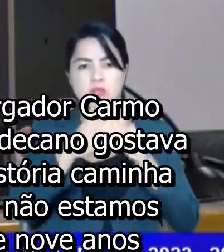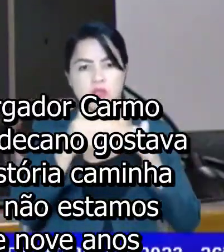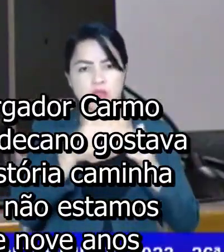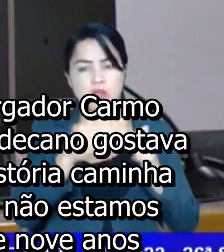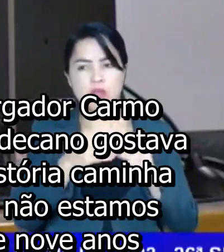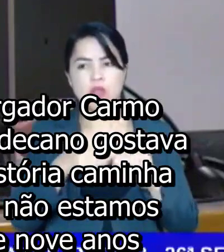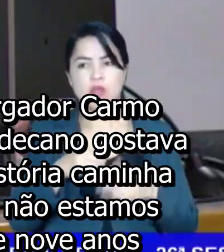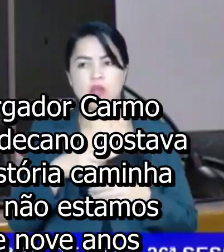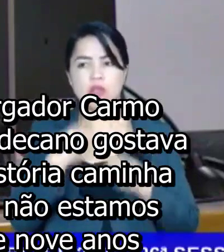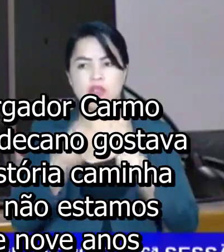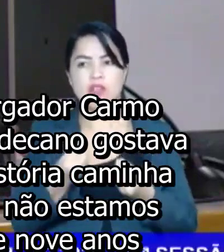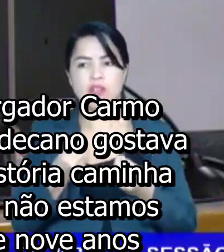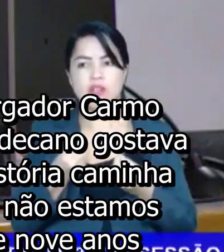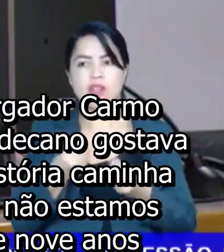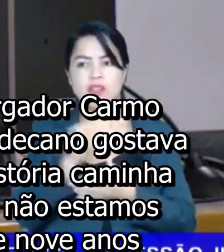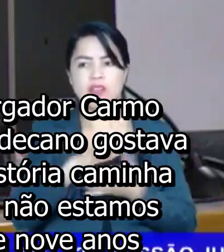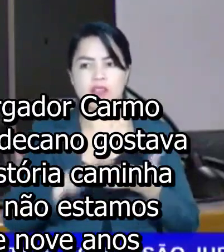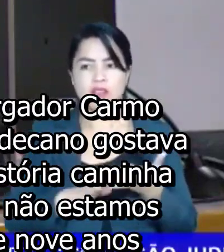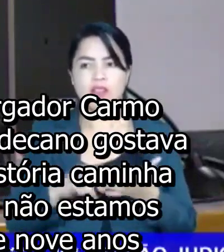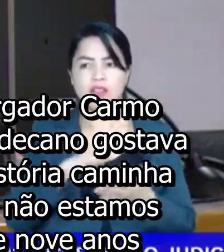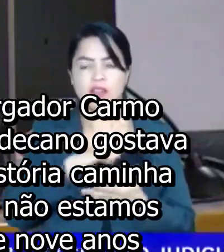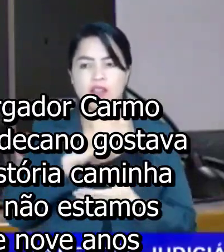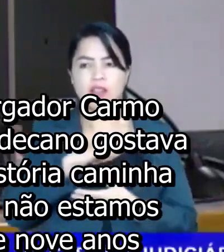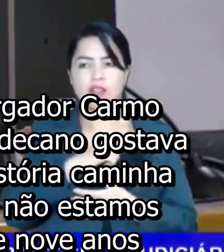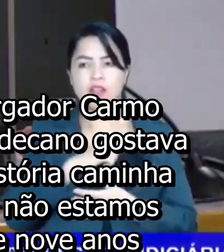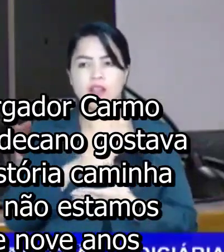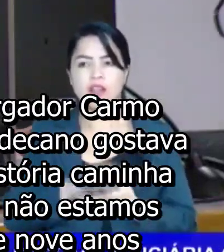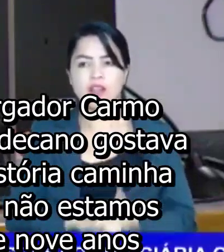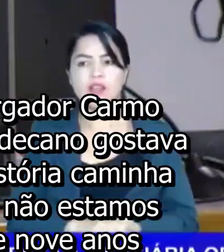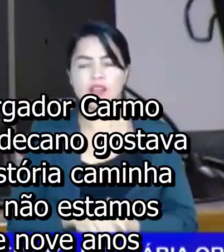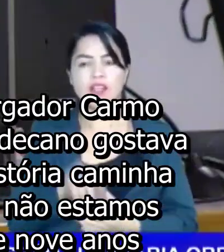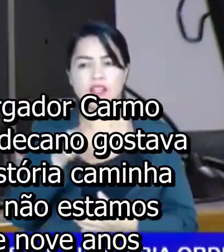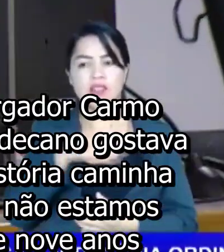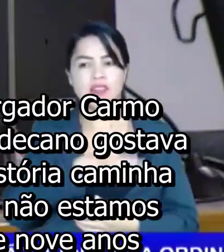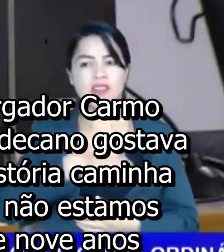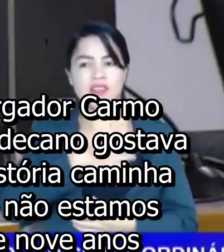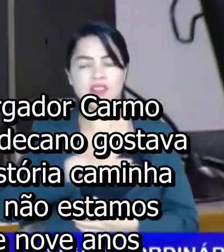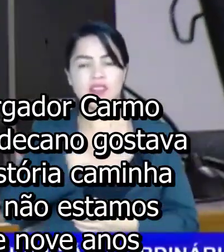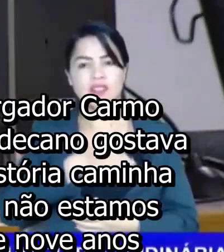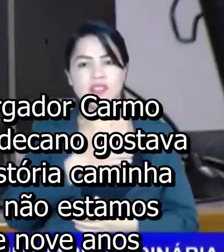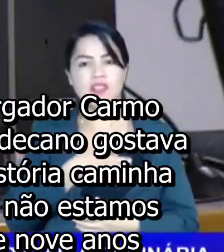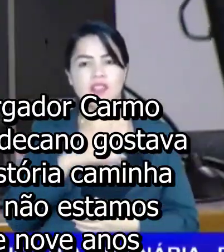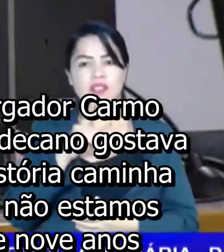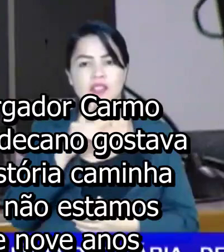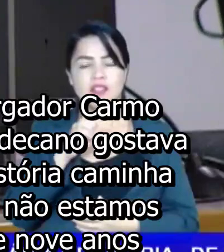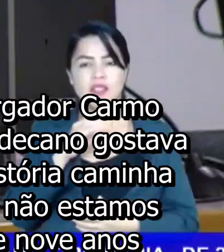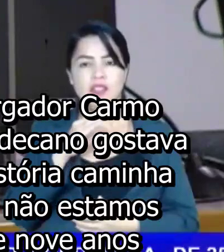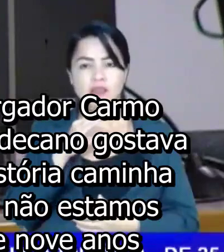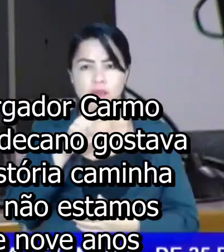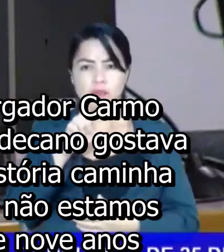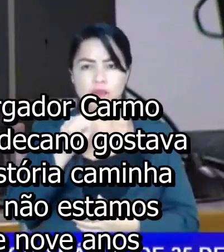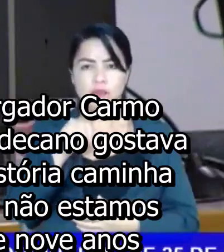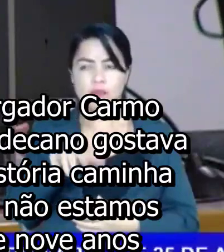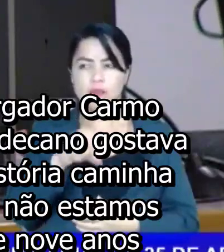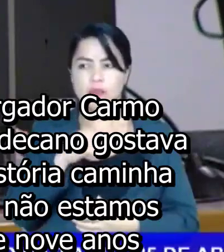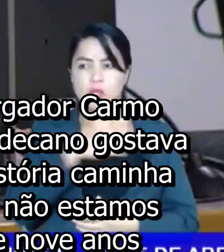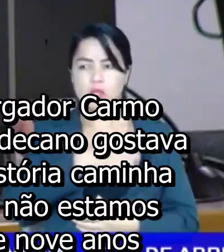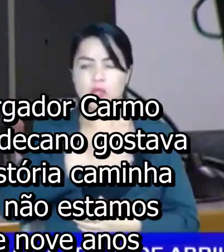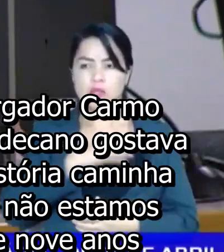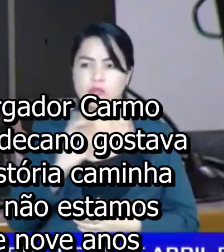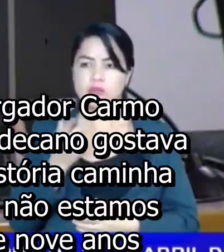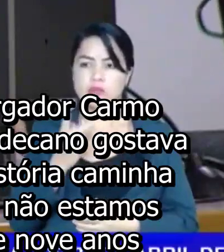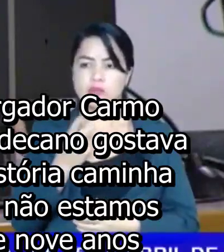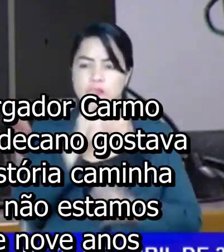Carmo, passar um dever de casa para eles, Carmo. Porque claro. O nosso decano gostava muito de falar de história, isso é muito importante, a história caminha junto com o direito.